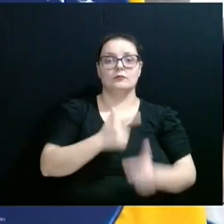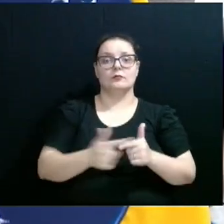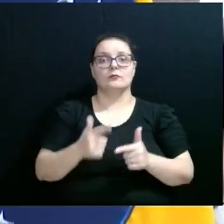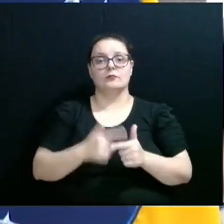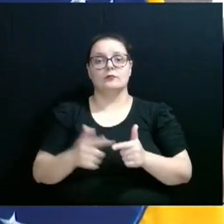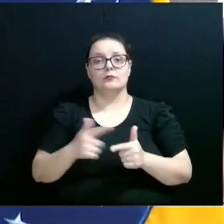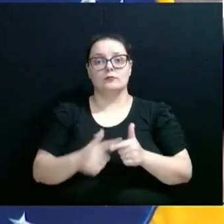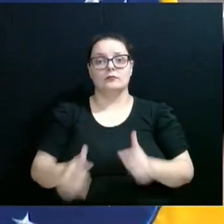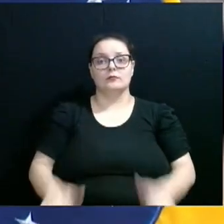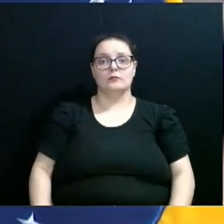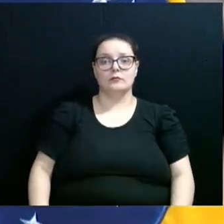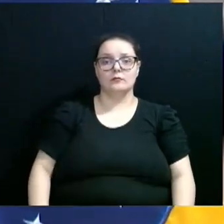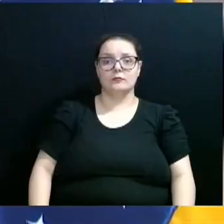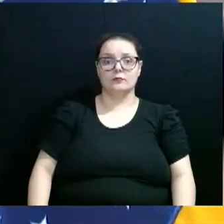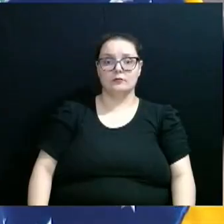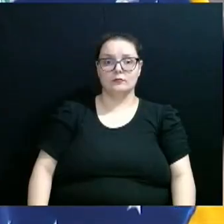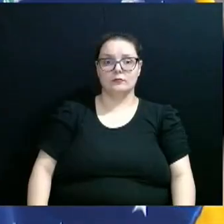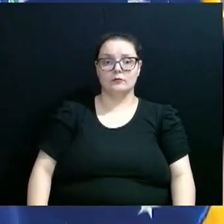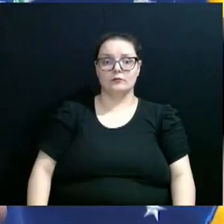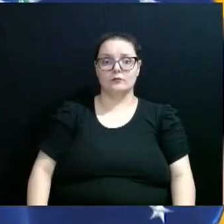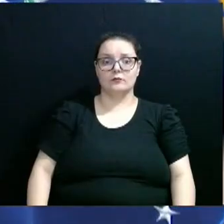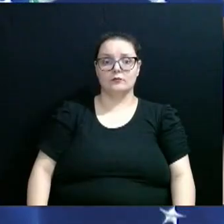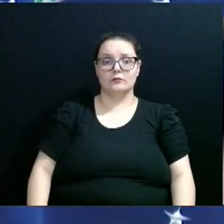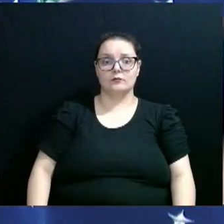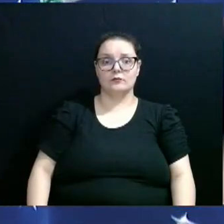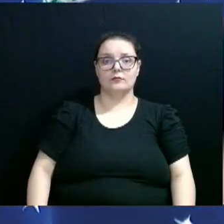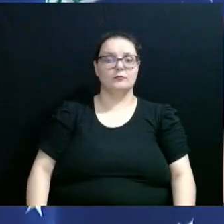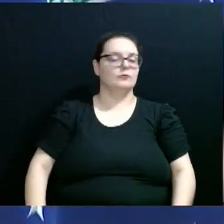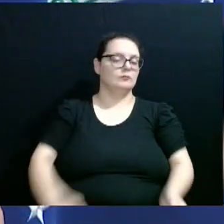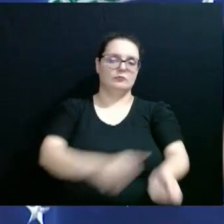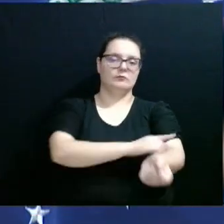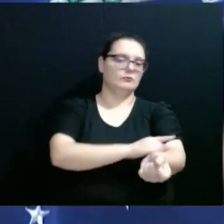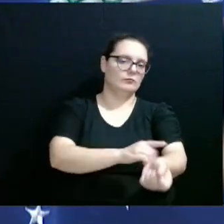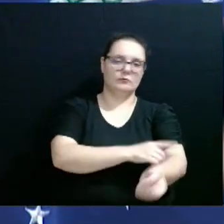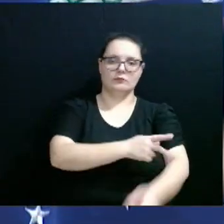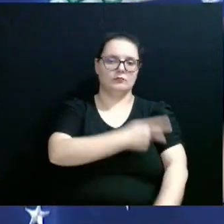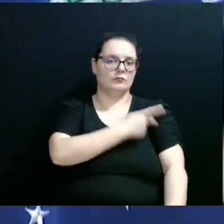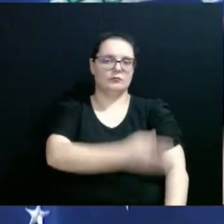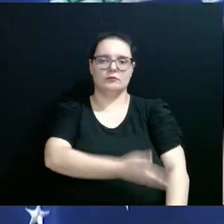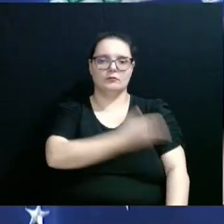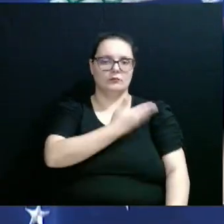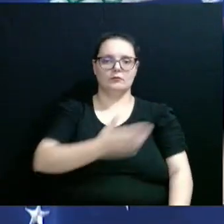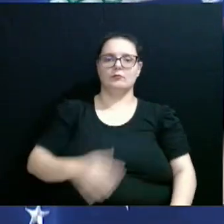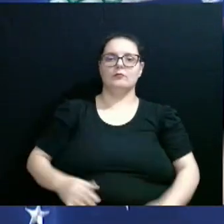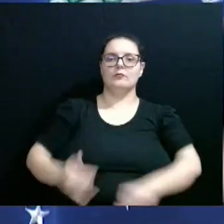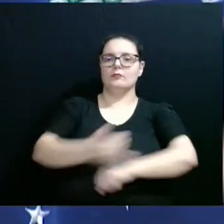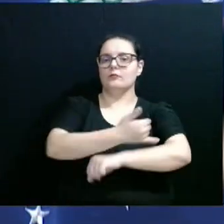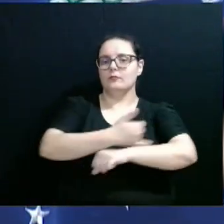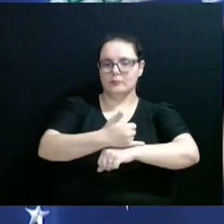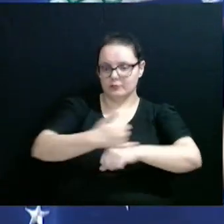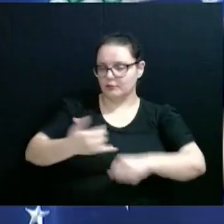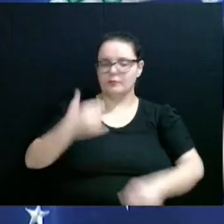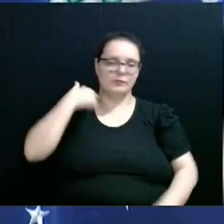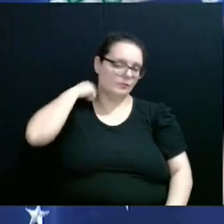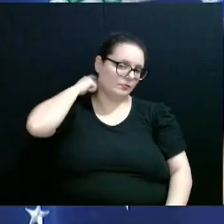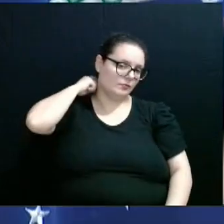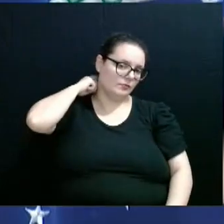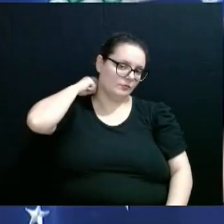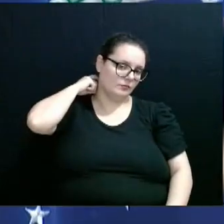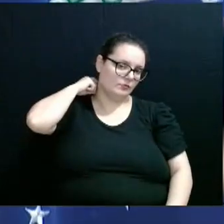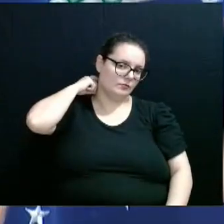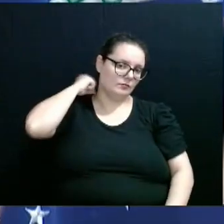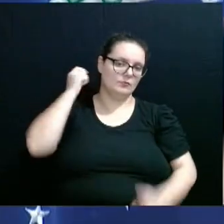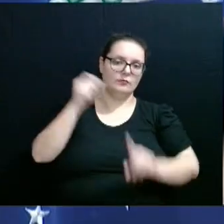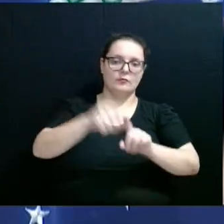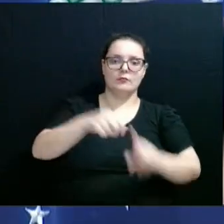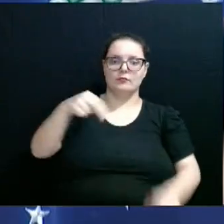de diabetes, hipertensão, colesterol, enfim. Mas Novembro Azul, ele é